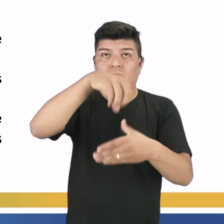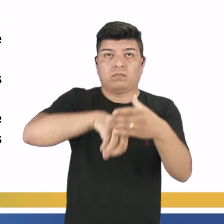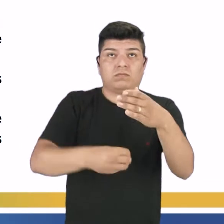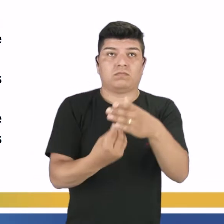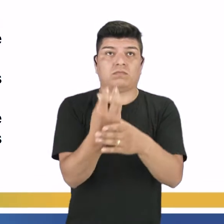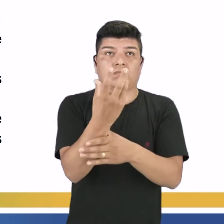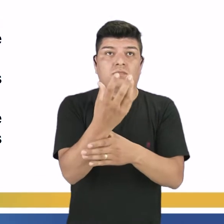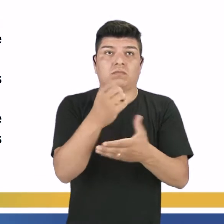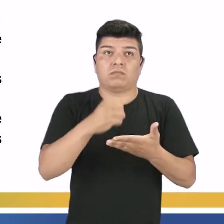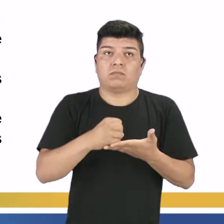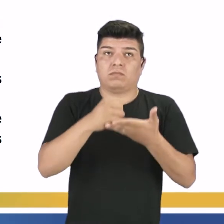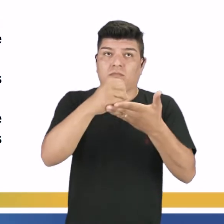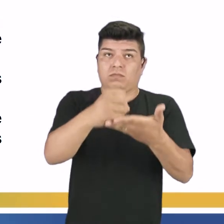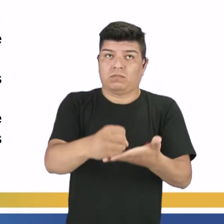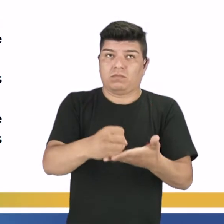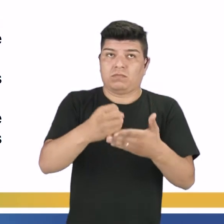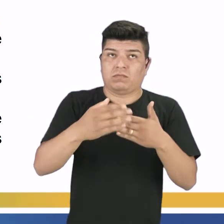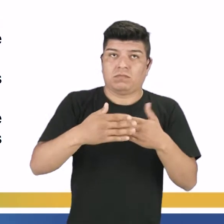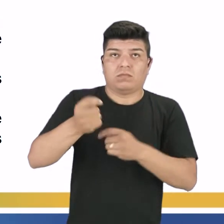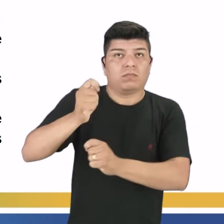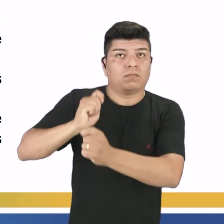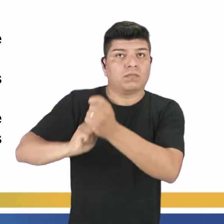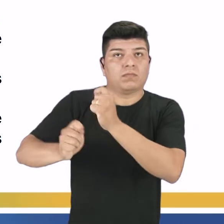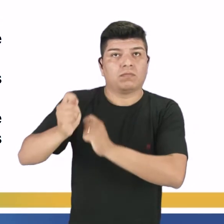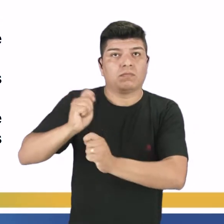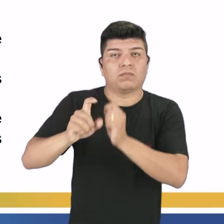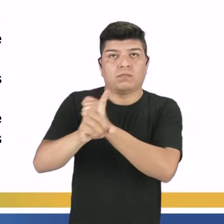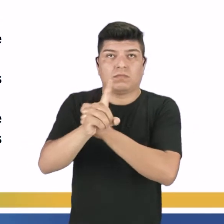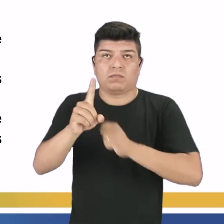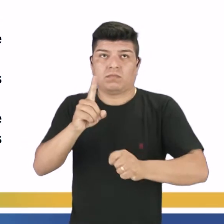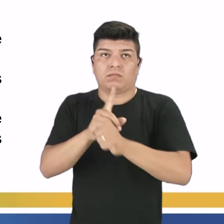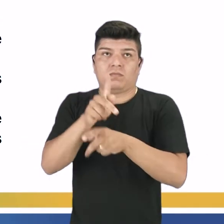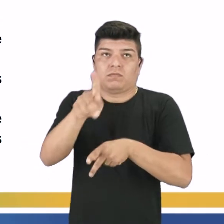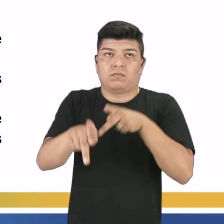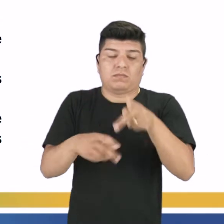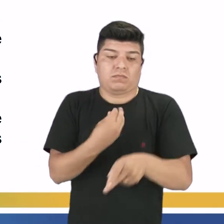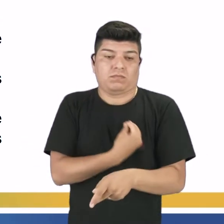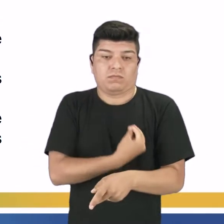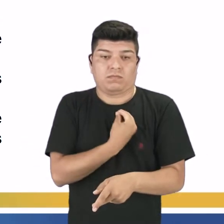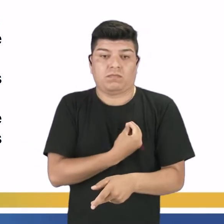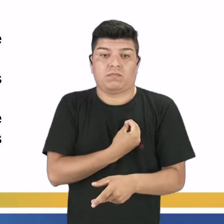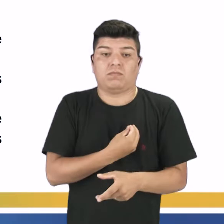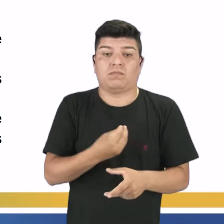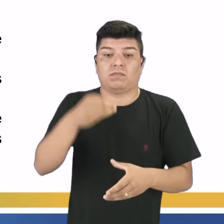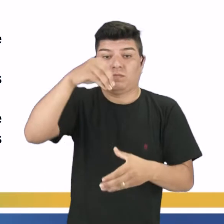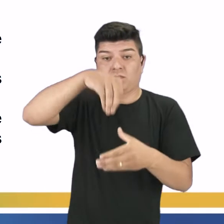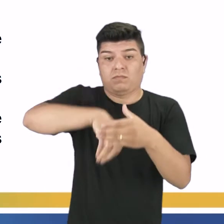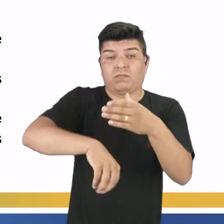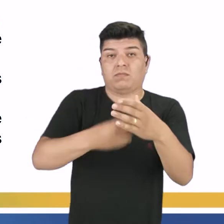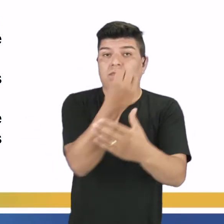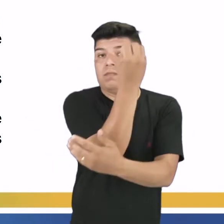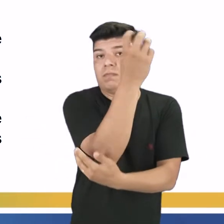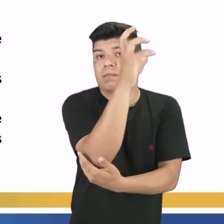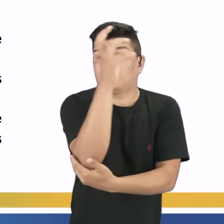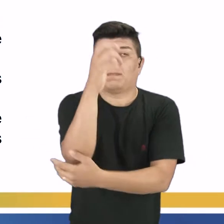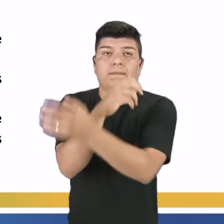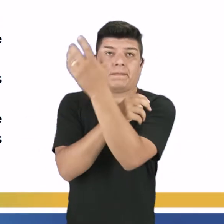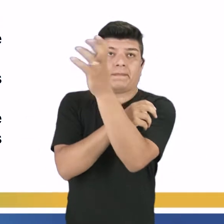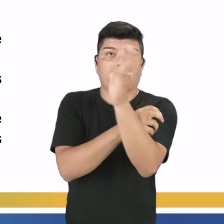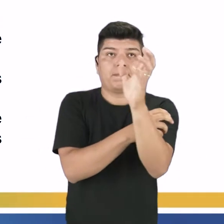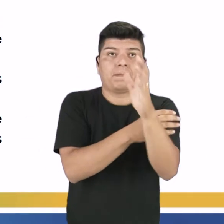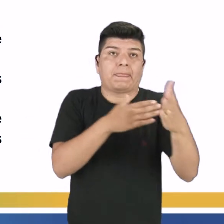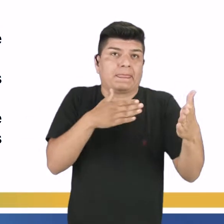as iniciativas econômicas e sociais das populações que vivem em florestas, reprimir o